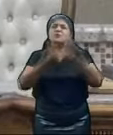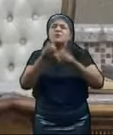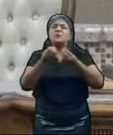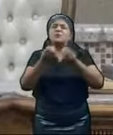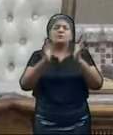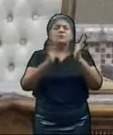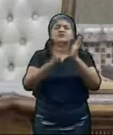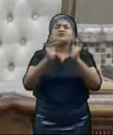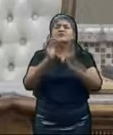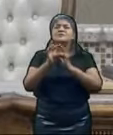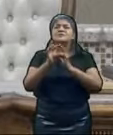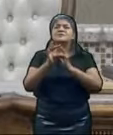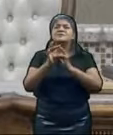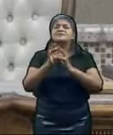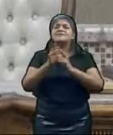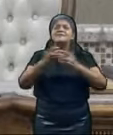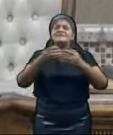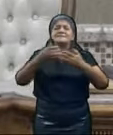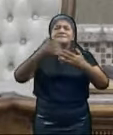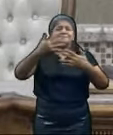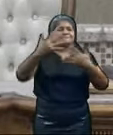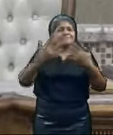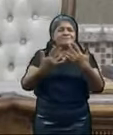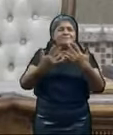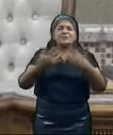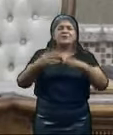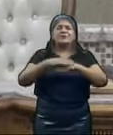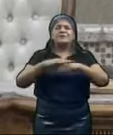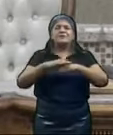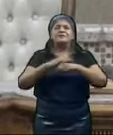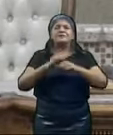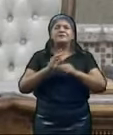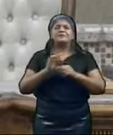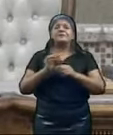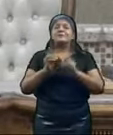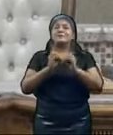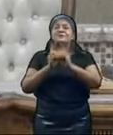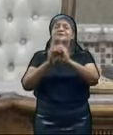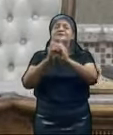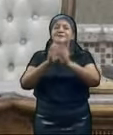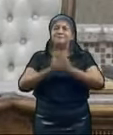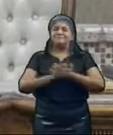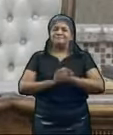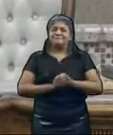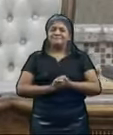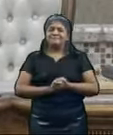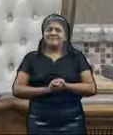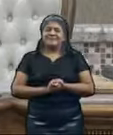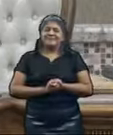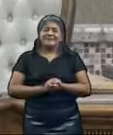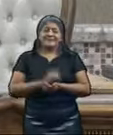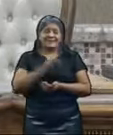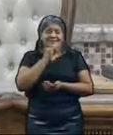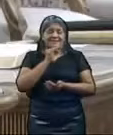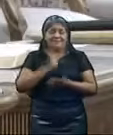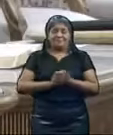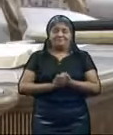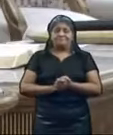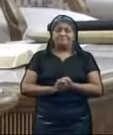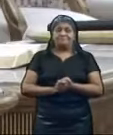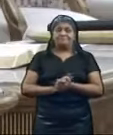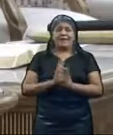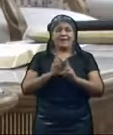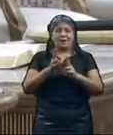tô com a gente sonha e busca nada na vida é o verdadeiro mapa da